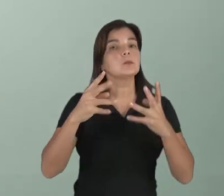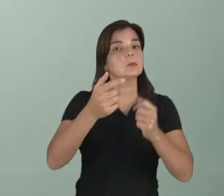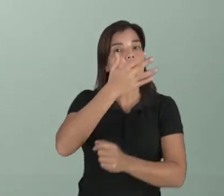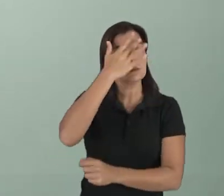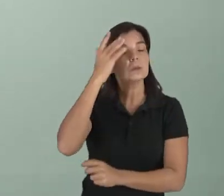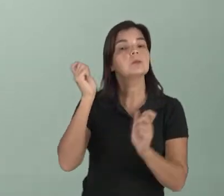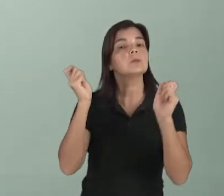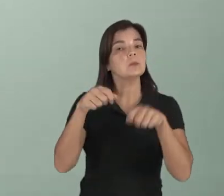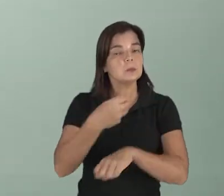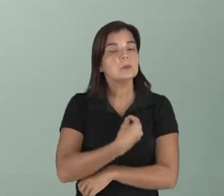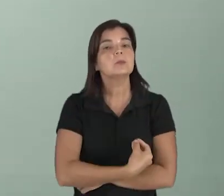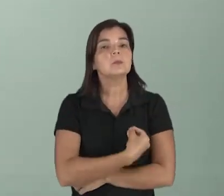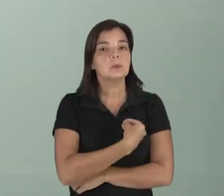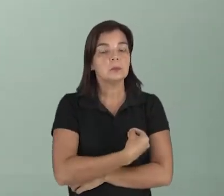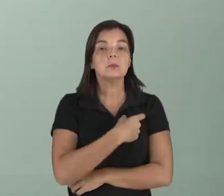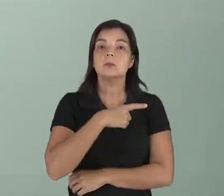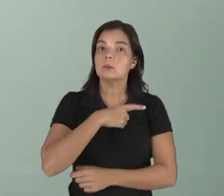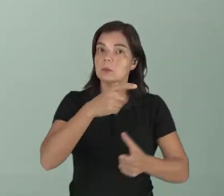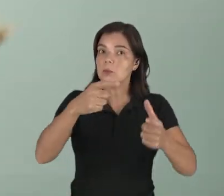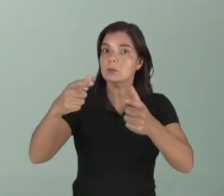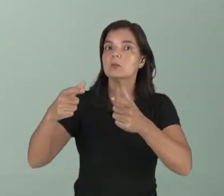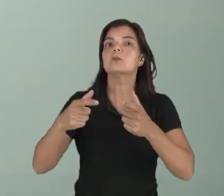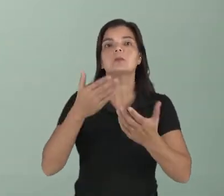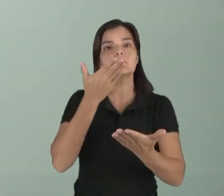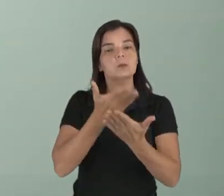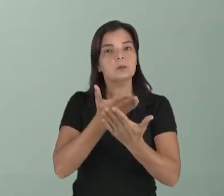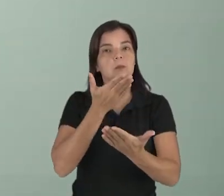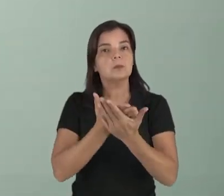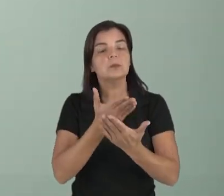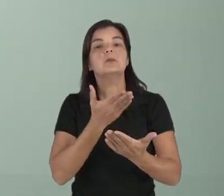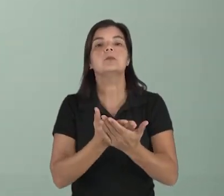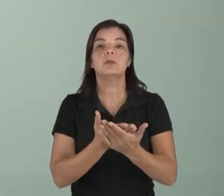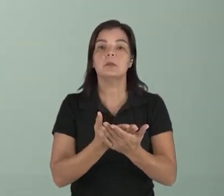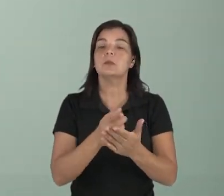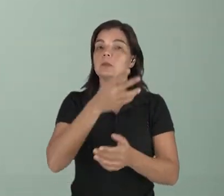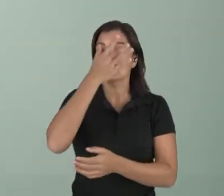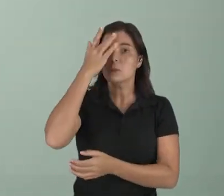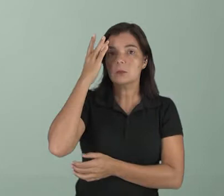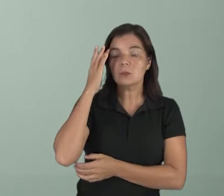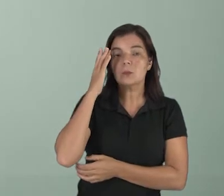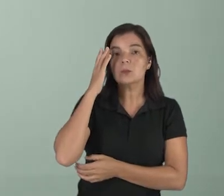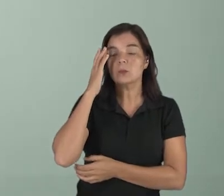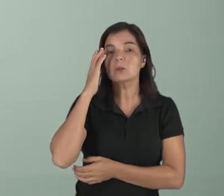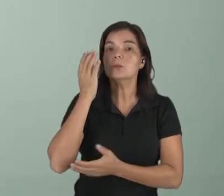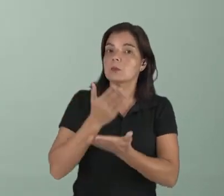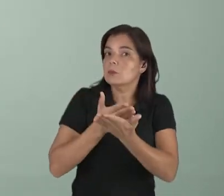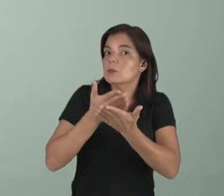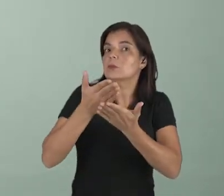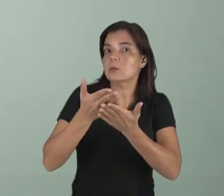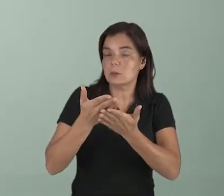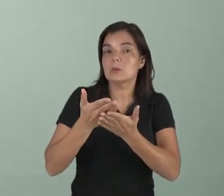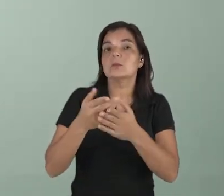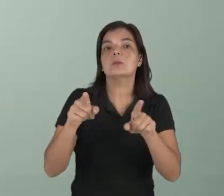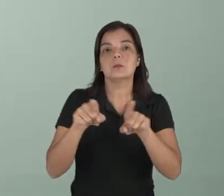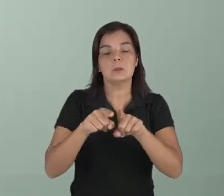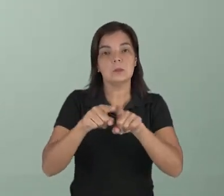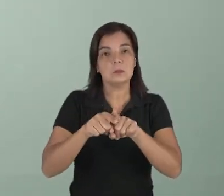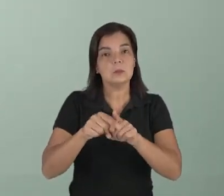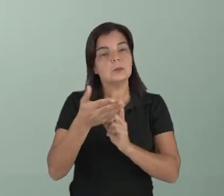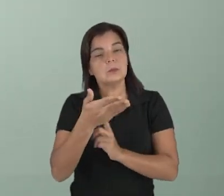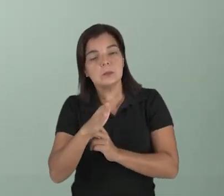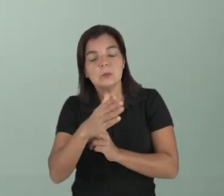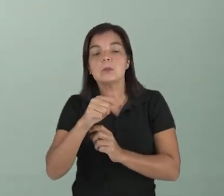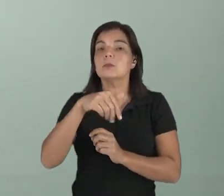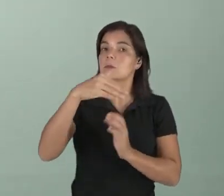participar. Tem locais que tem aulas, né, de parkour para as pessoas, os iniciantes, intermediários, os